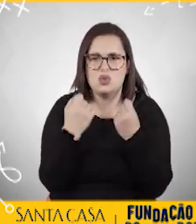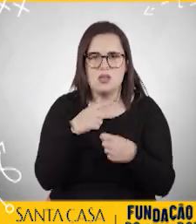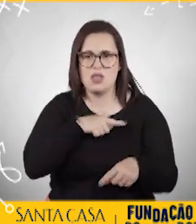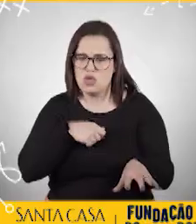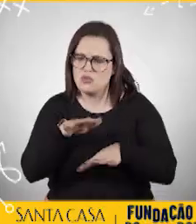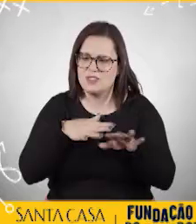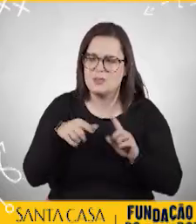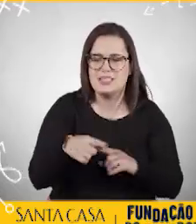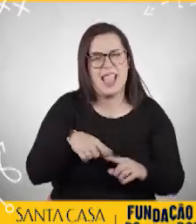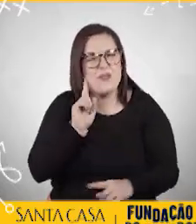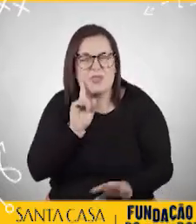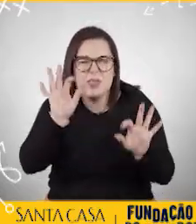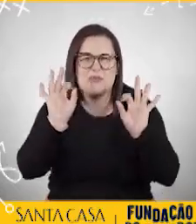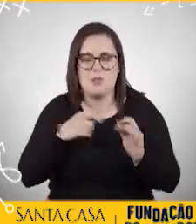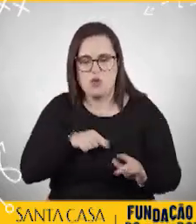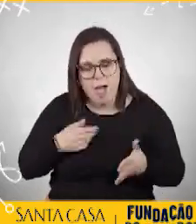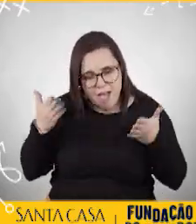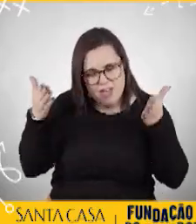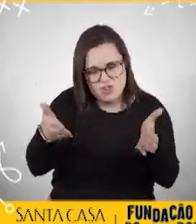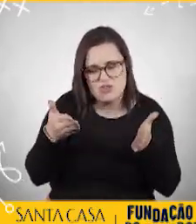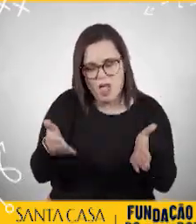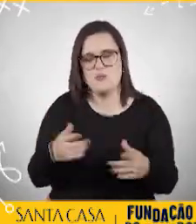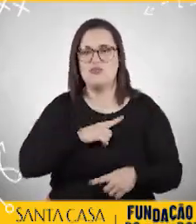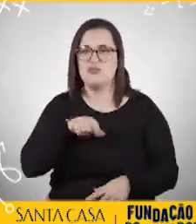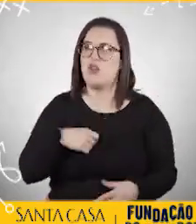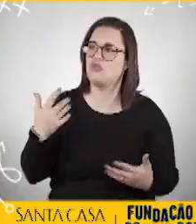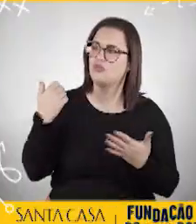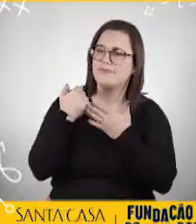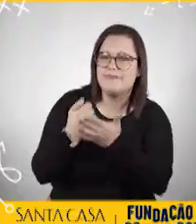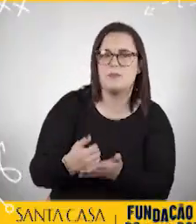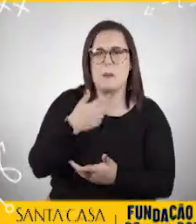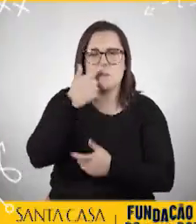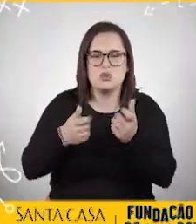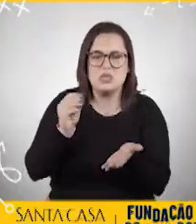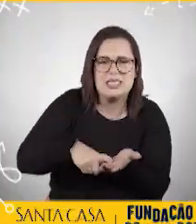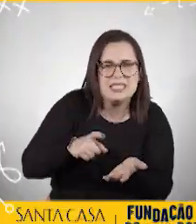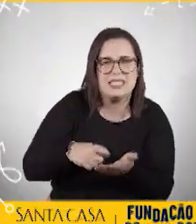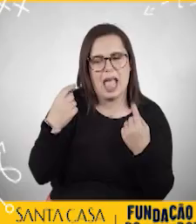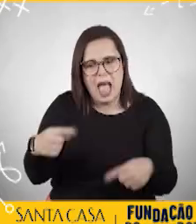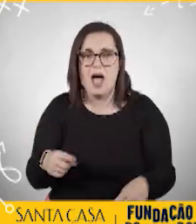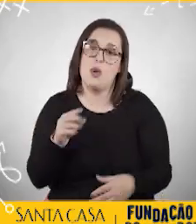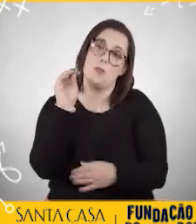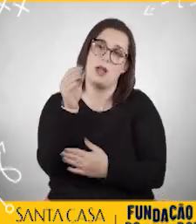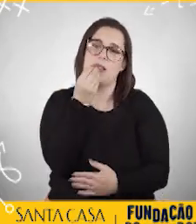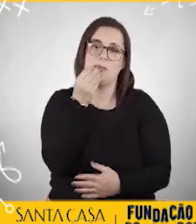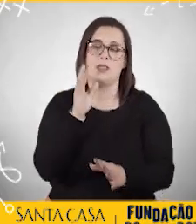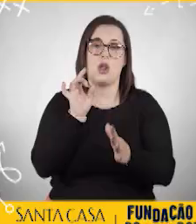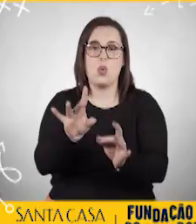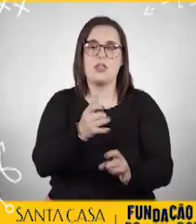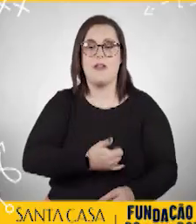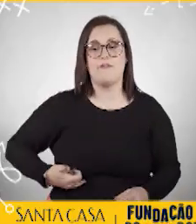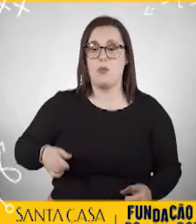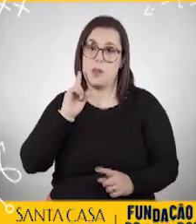sociedade também, realmente é muito importante nós ajudarmos as pessoas que mais precisam e neste caso o Banco Alimentar contra a